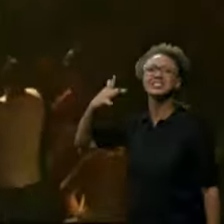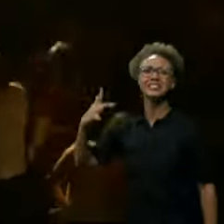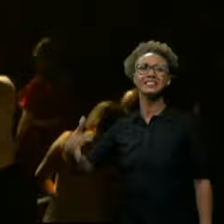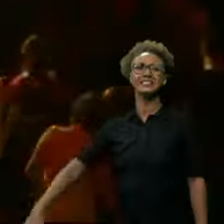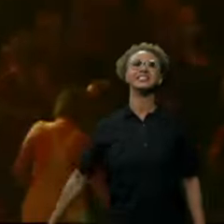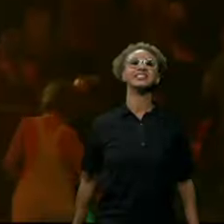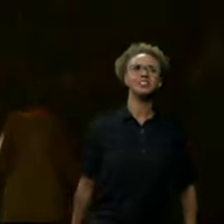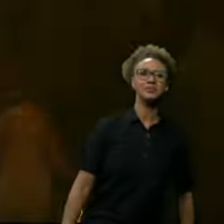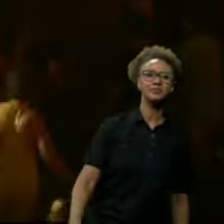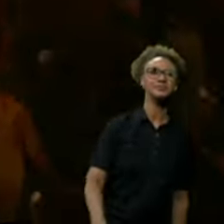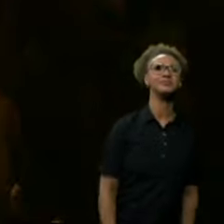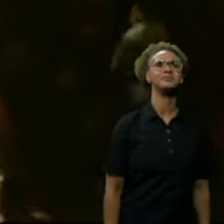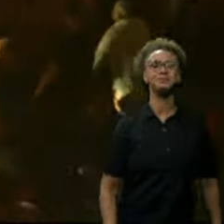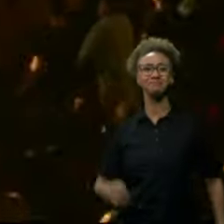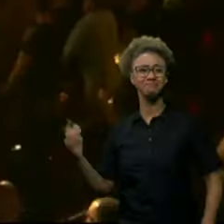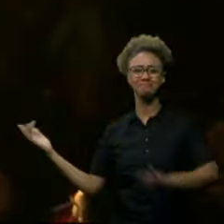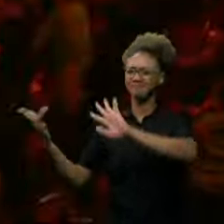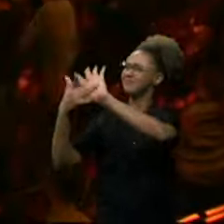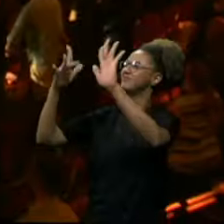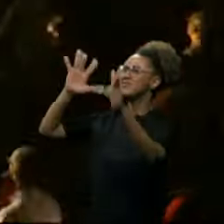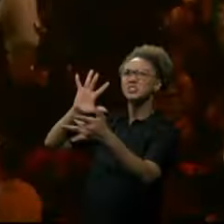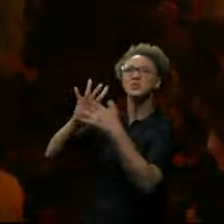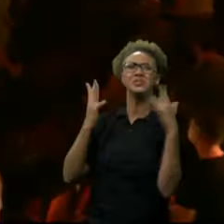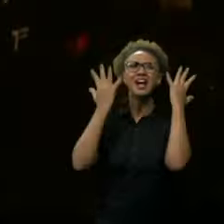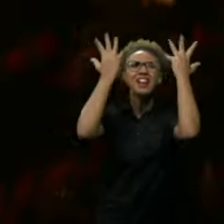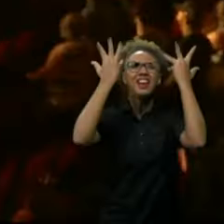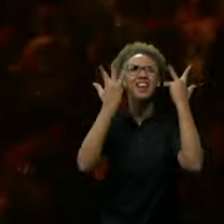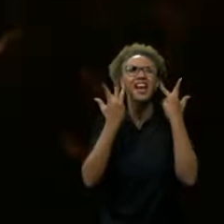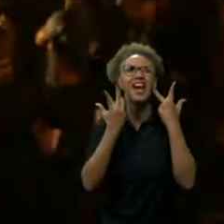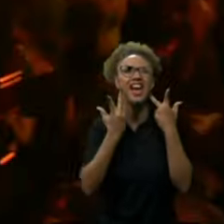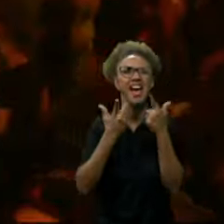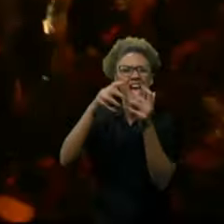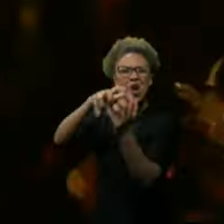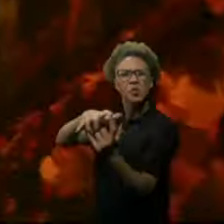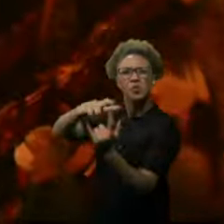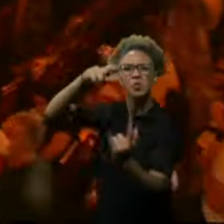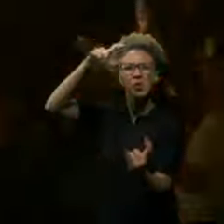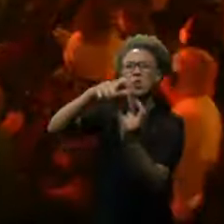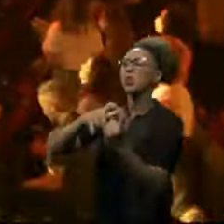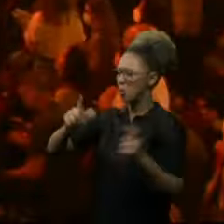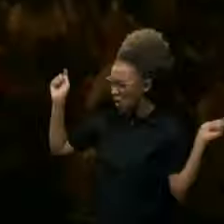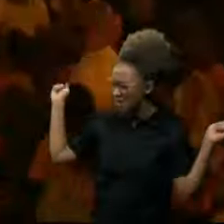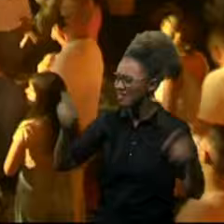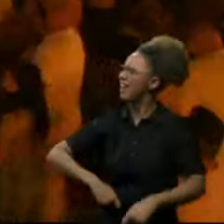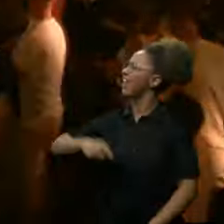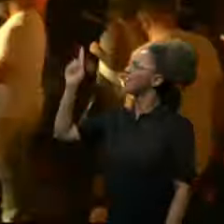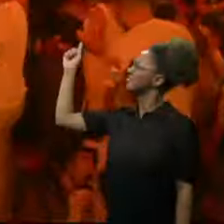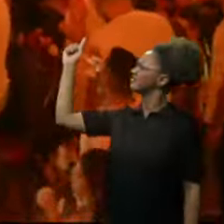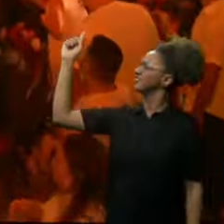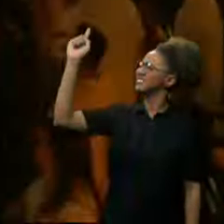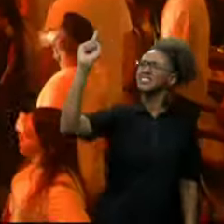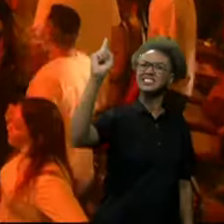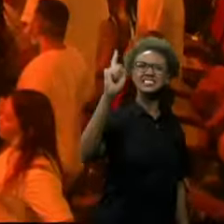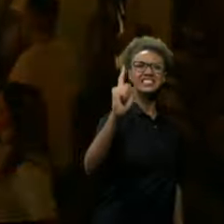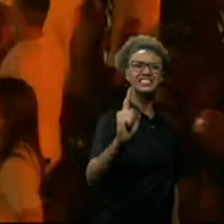Jesus usar você não sou eu não